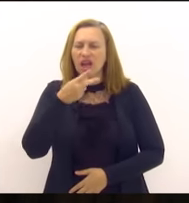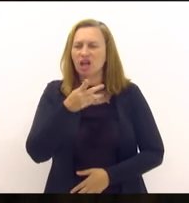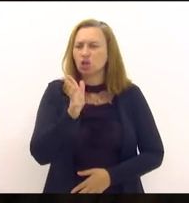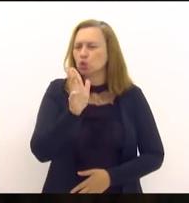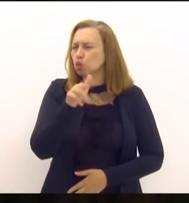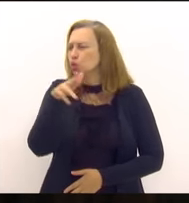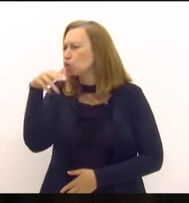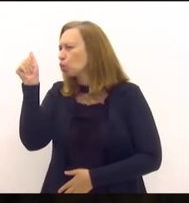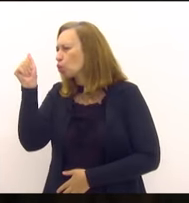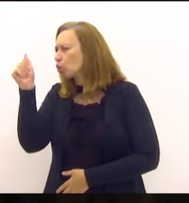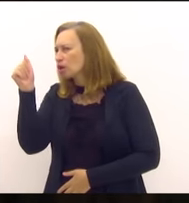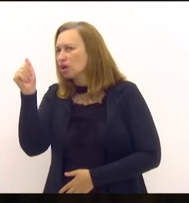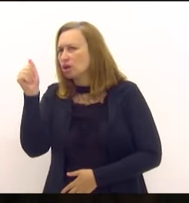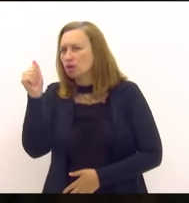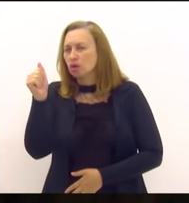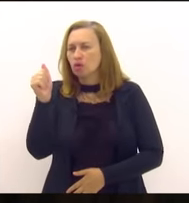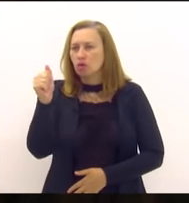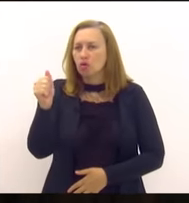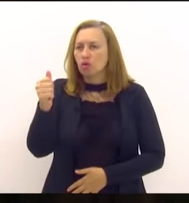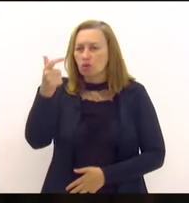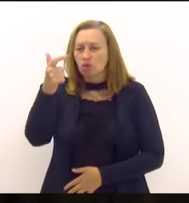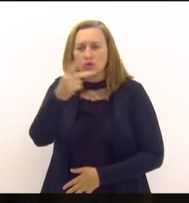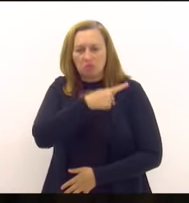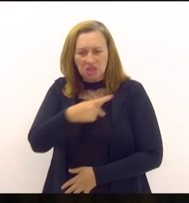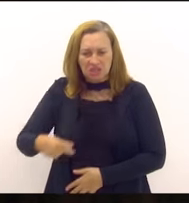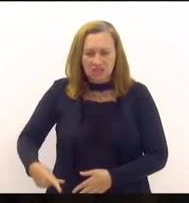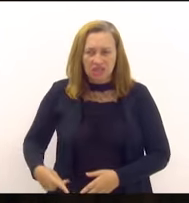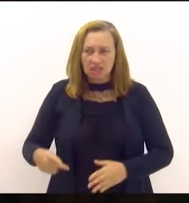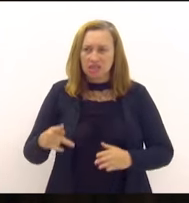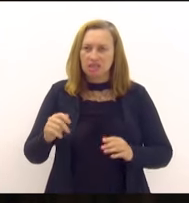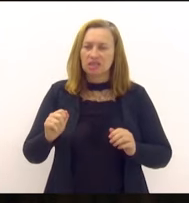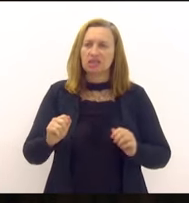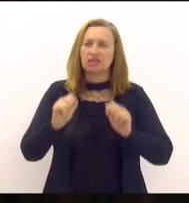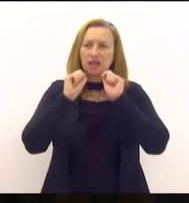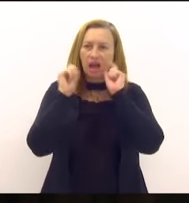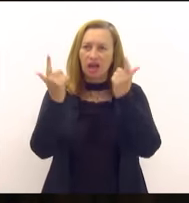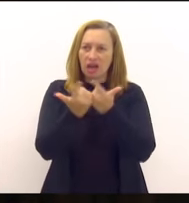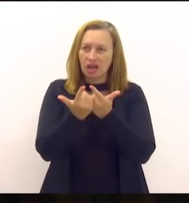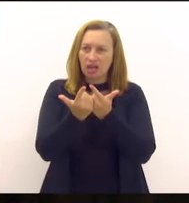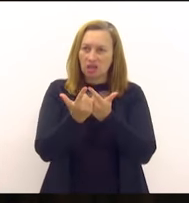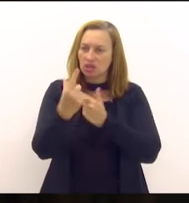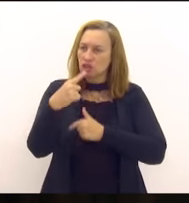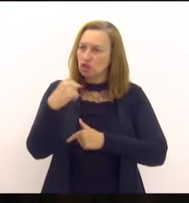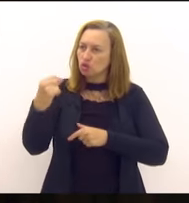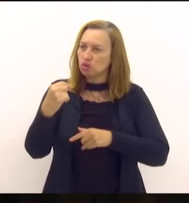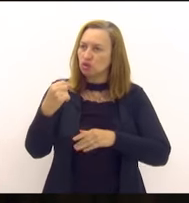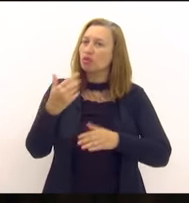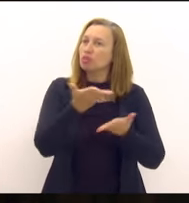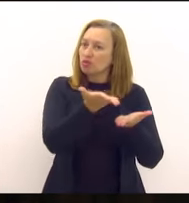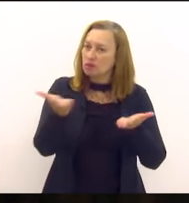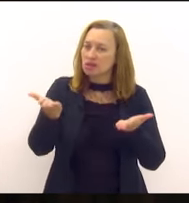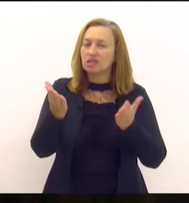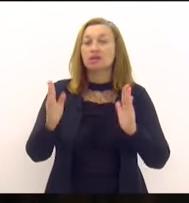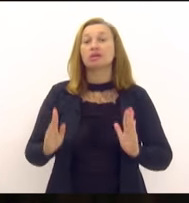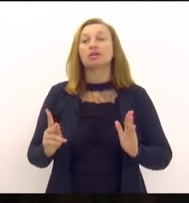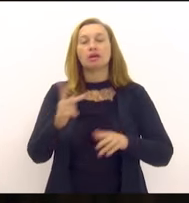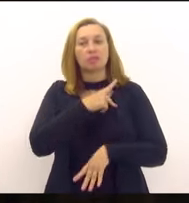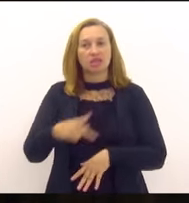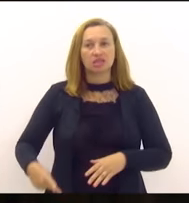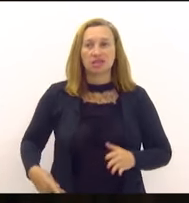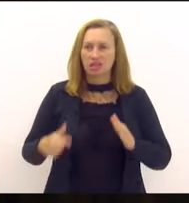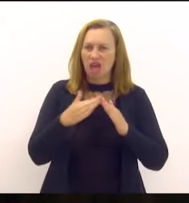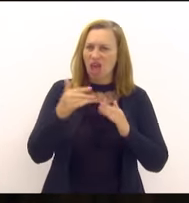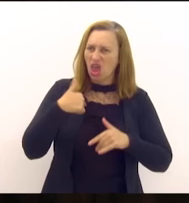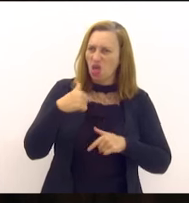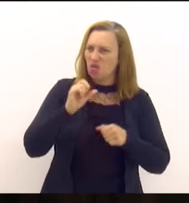jamais, como presidente dessa casa e unanimemente eleito aqui pelos senhores para presidente dessa casa, eu